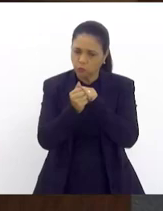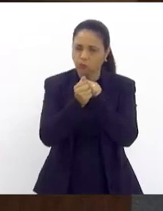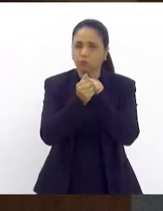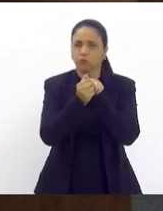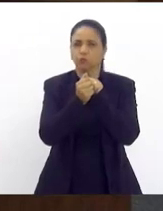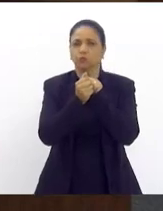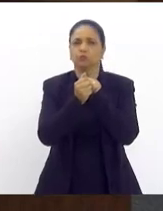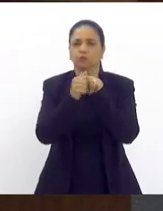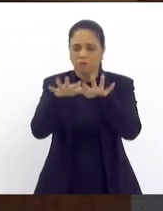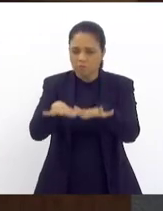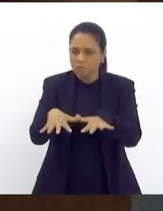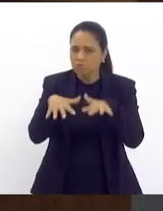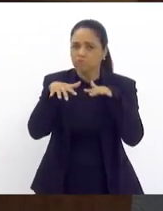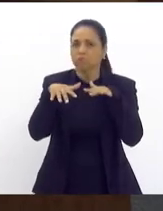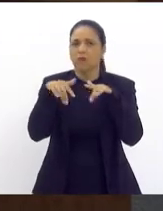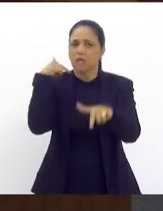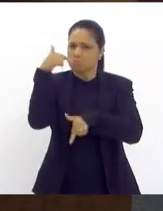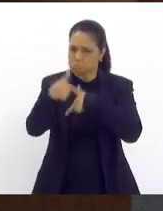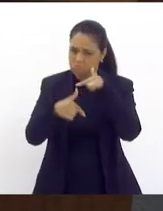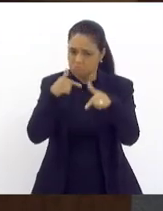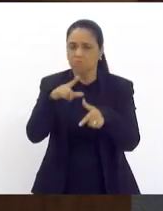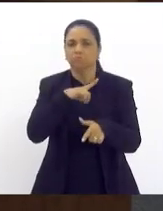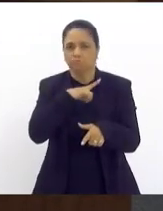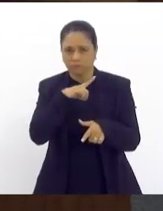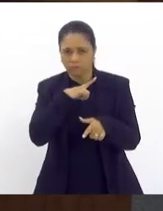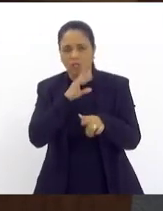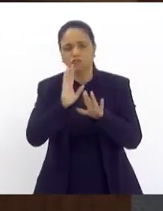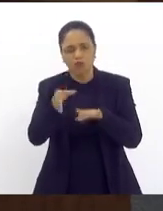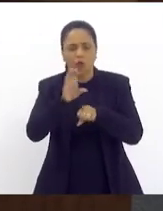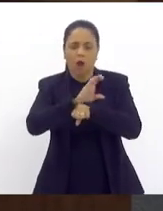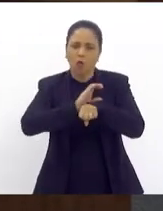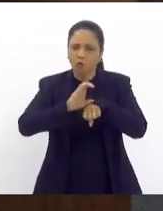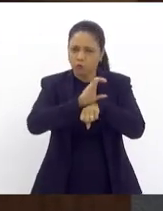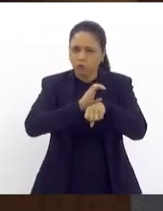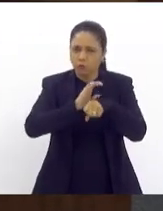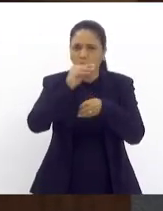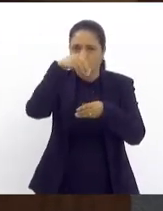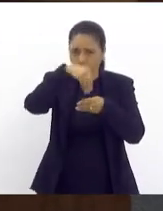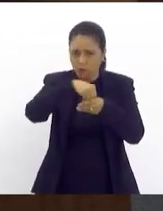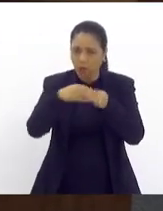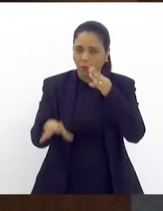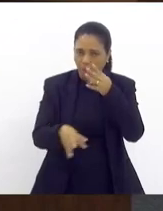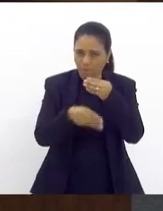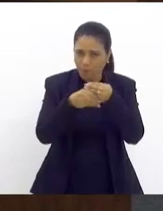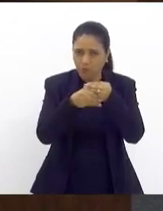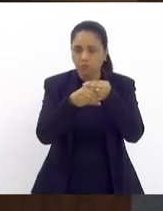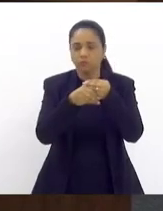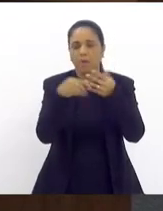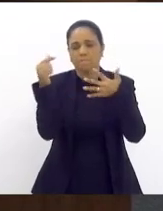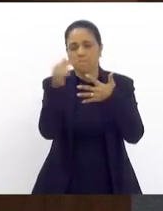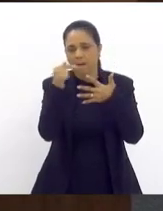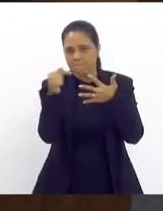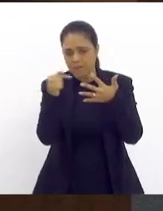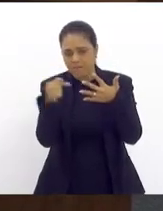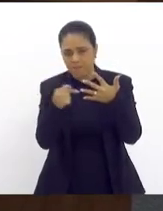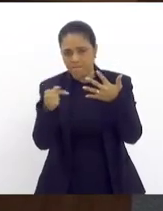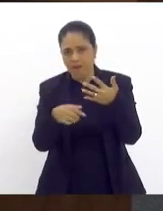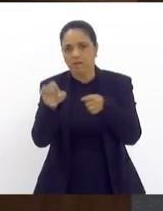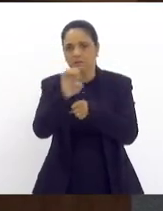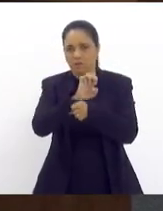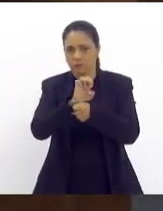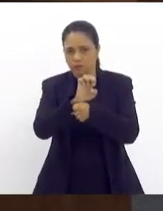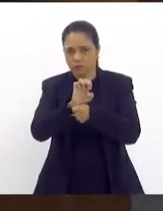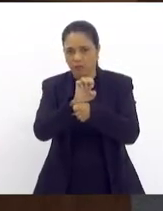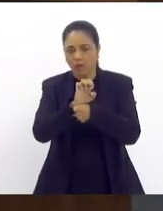tem o que fazer embora isso já esteja na Constituição Federal há uma série de dispositivos estaduais